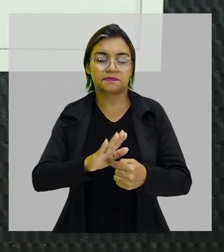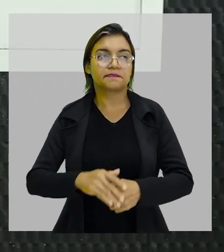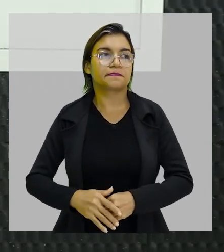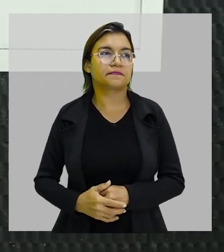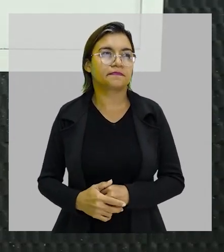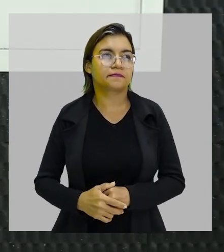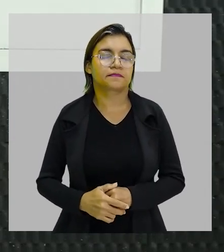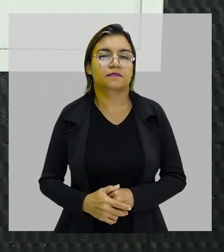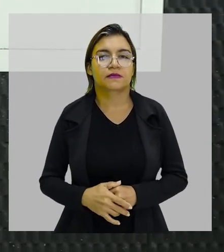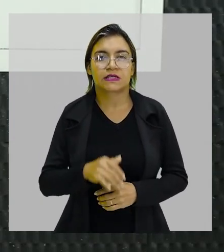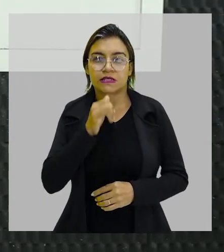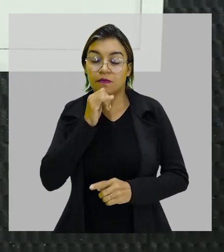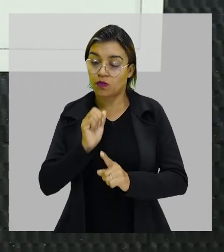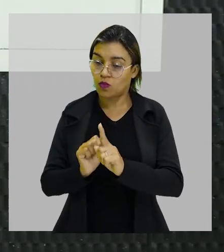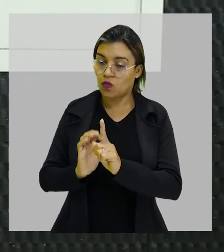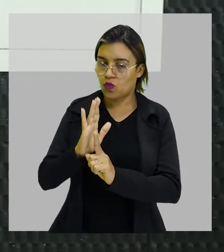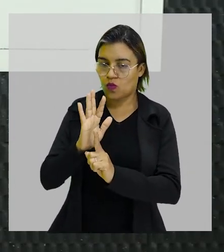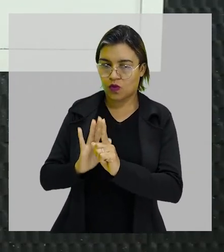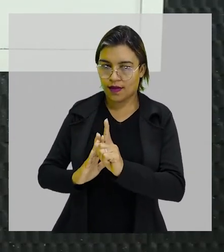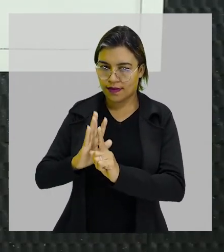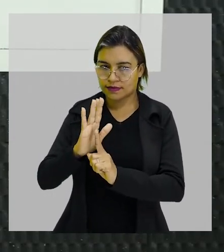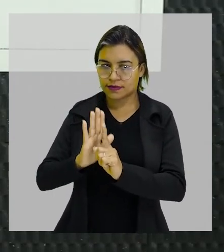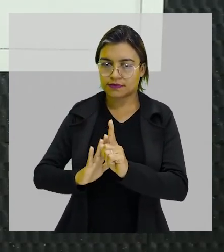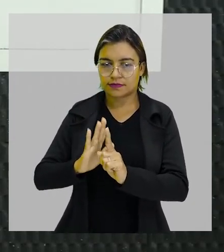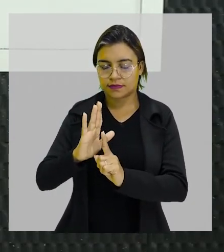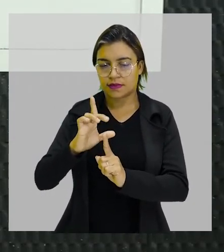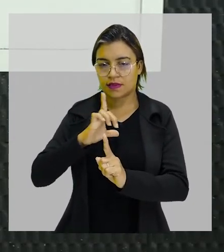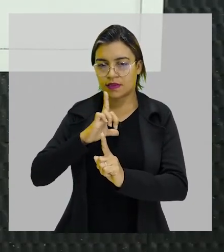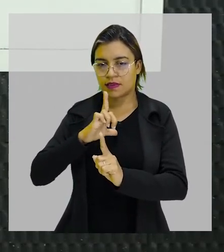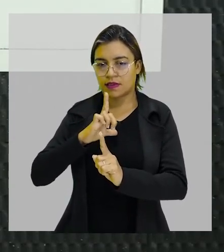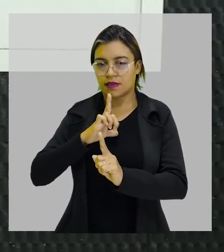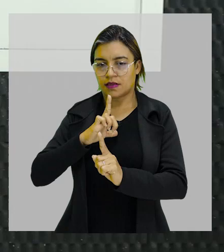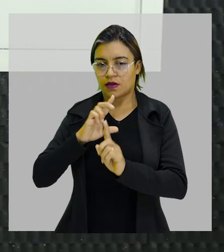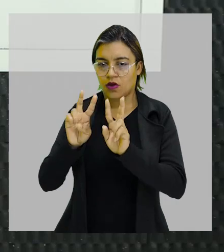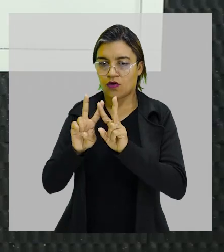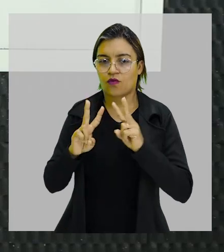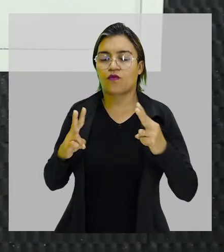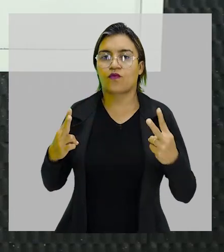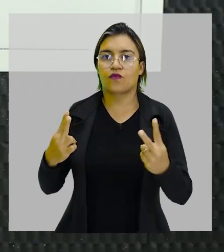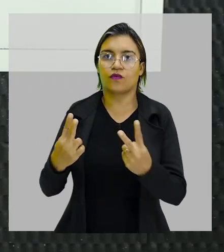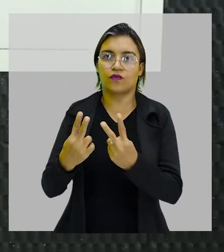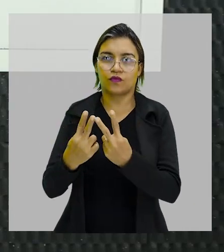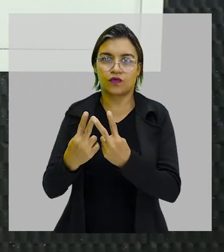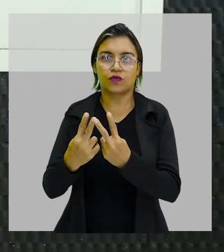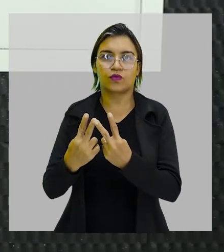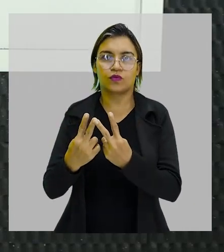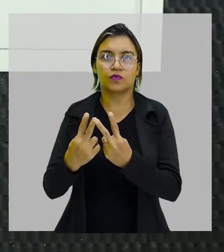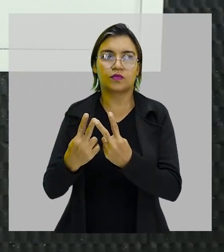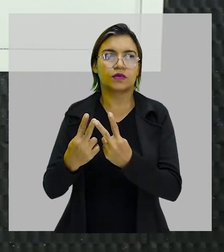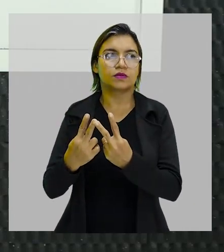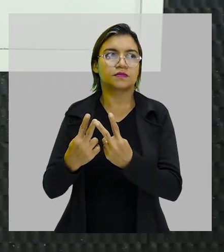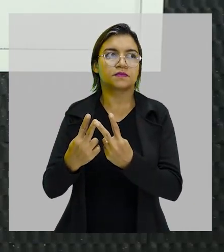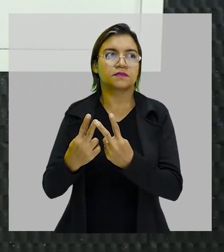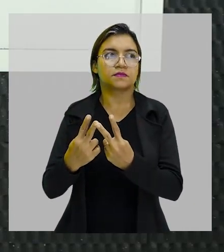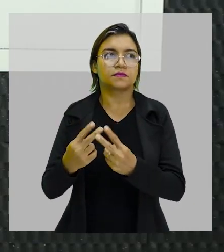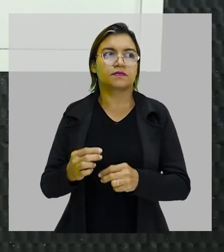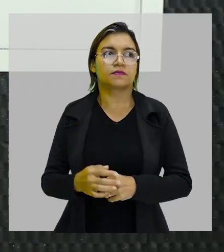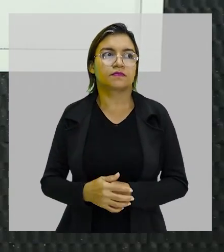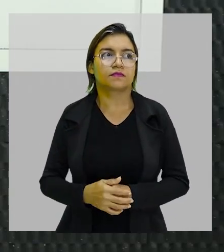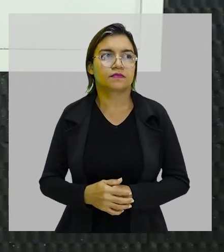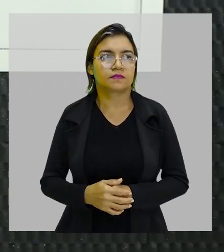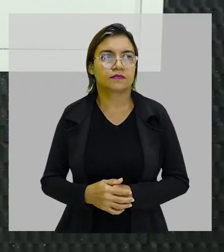Então ele diz que um certo gás, né, ocupa o volume, vou chamar aqui o volume,